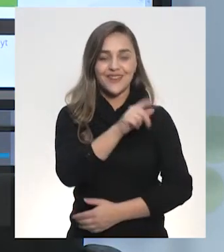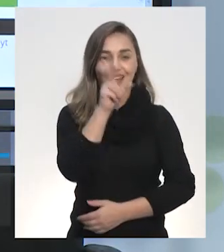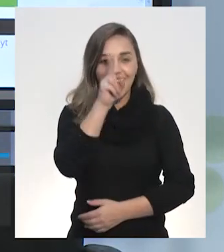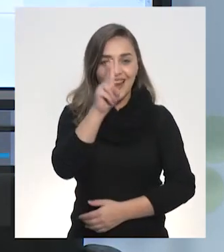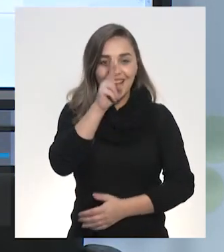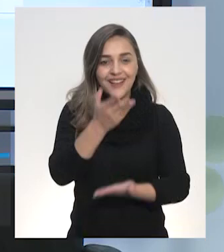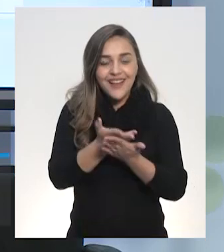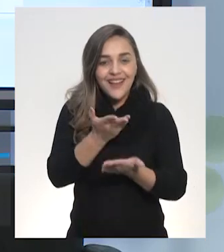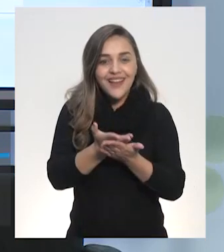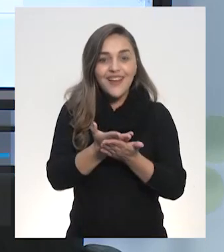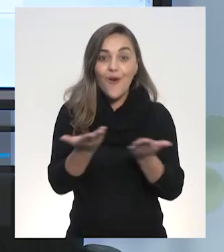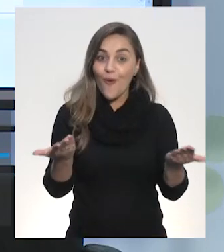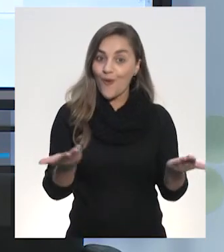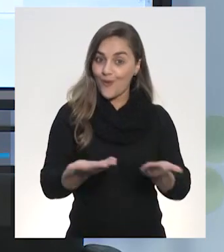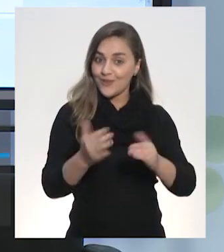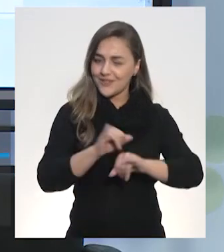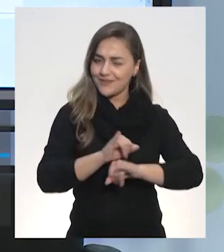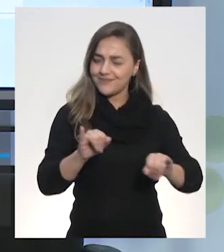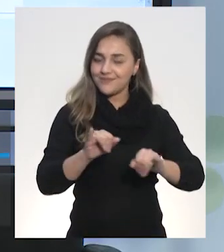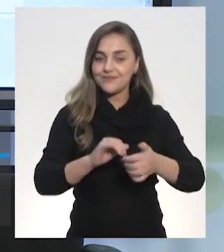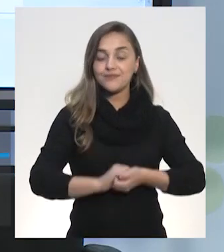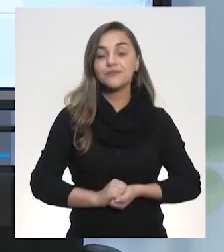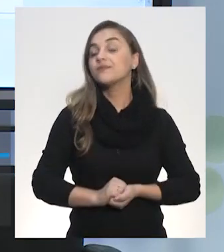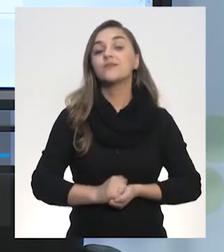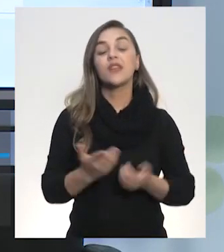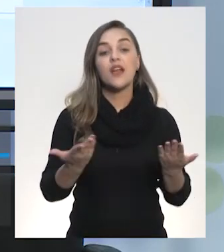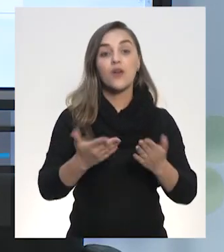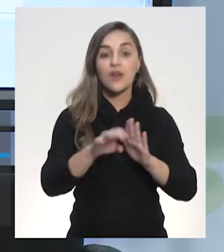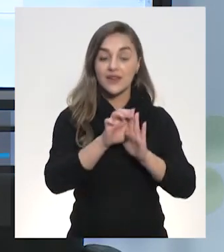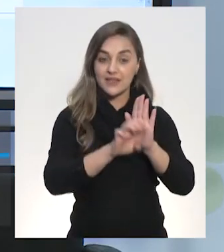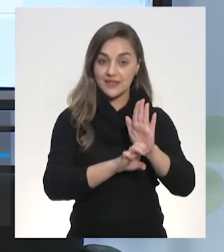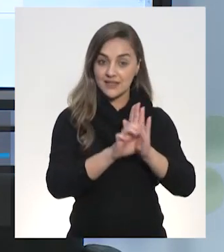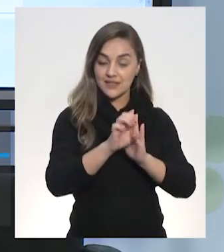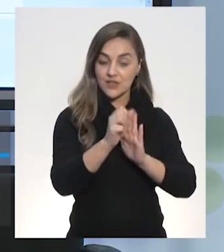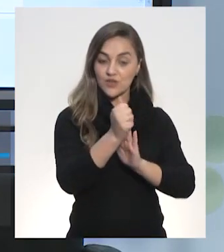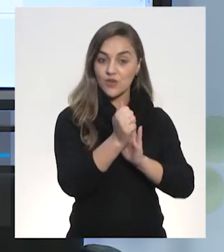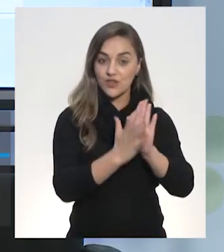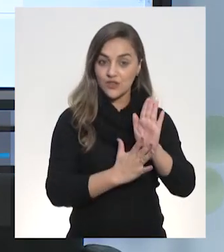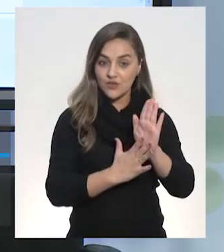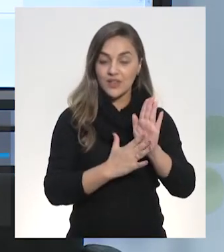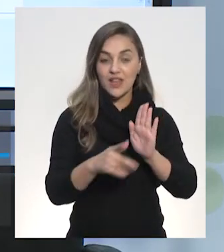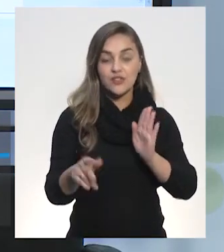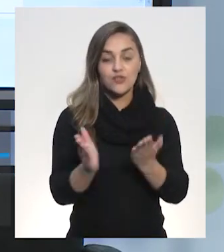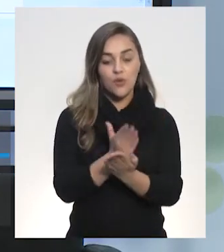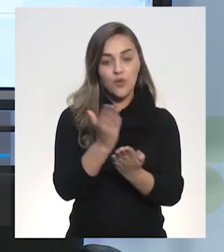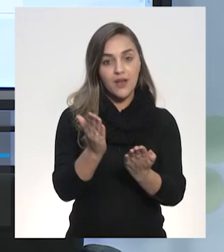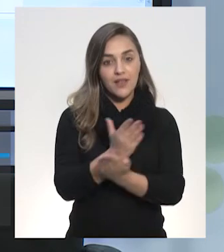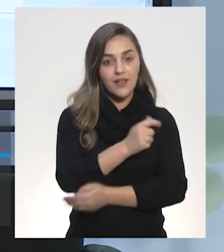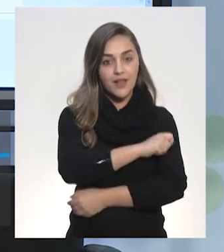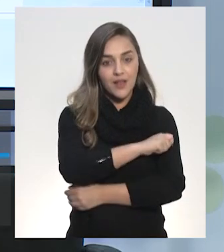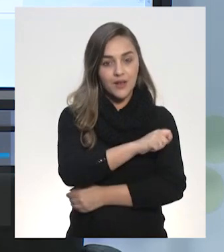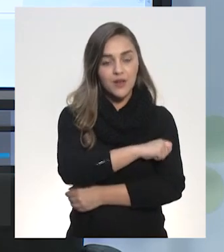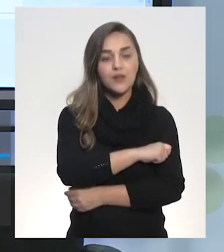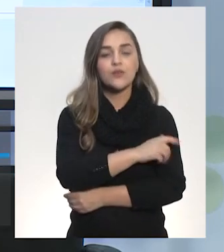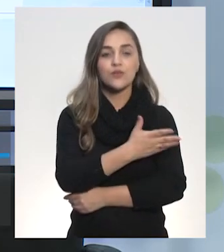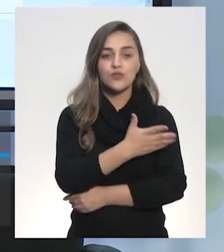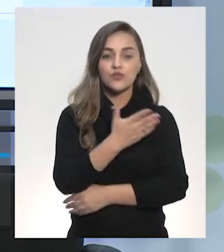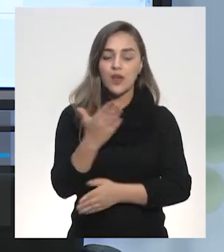Foi hoje. É isso aí. Tá. Agora a gente tem outro exercício que também está no caderno do aluno. E é esse, ele está